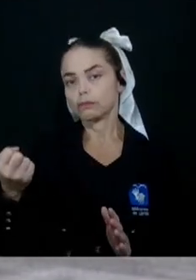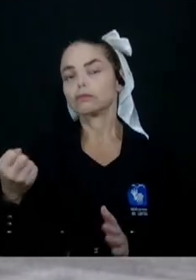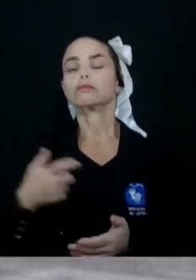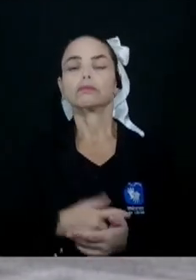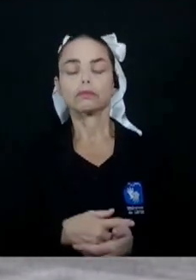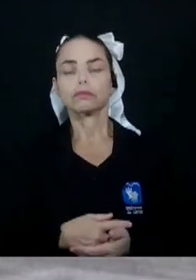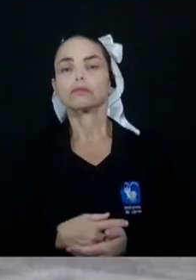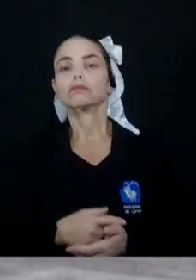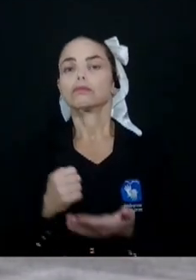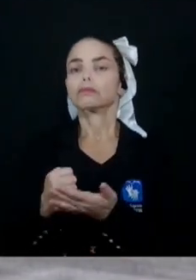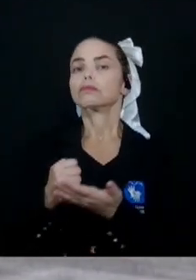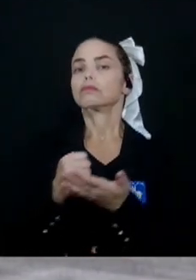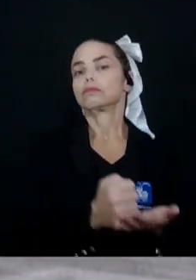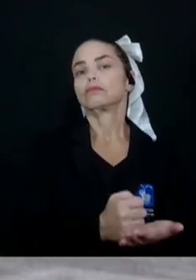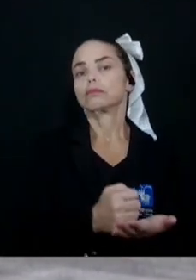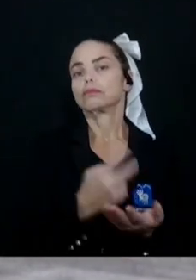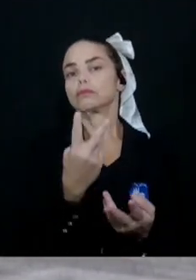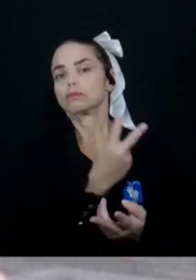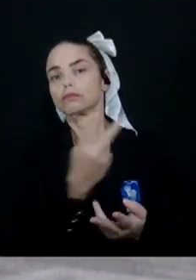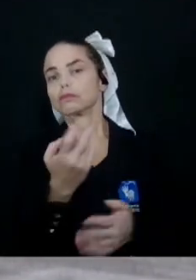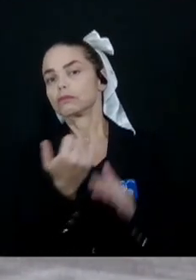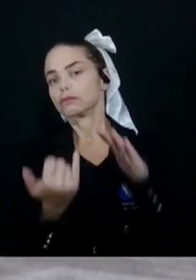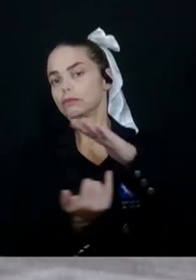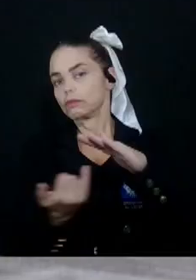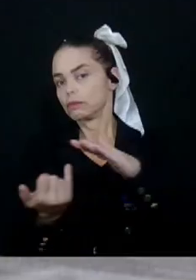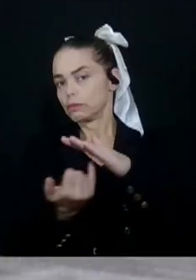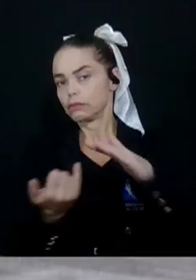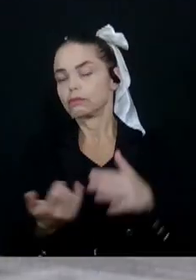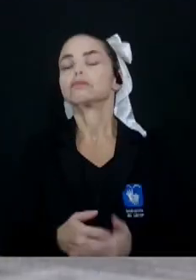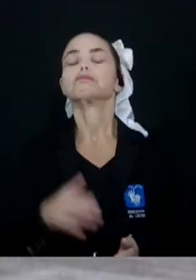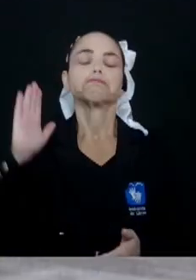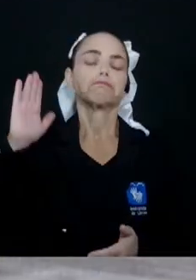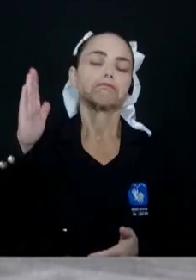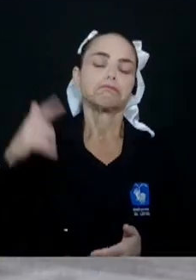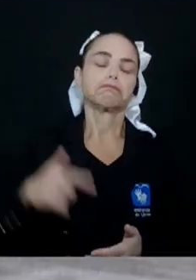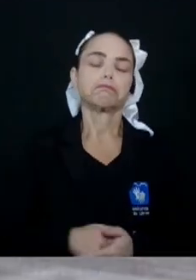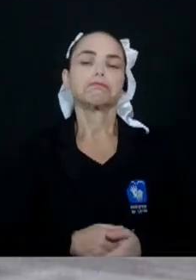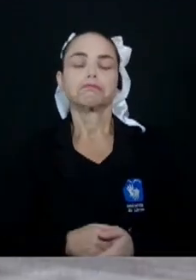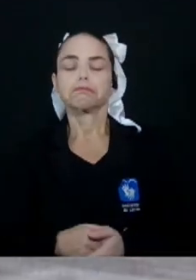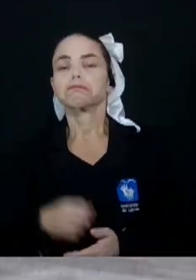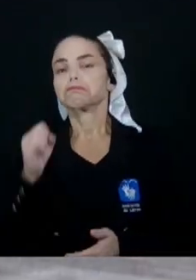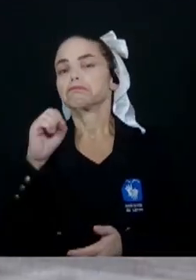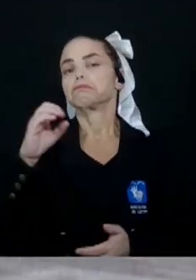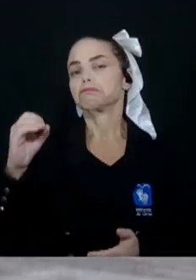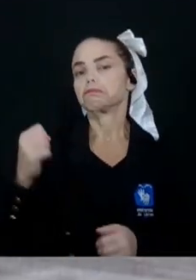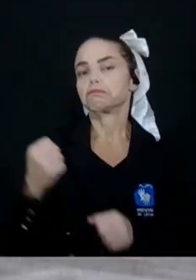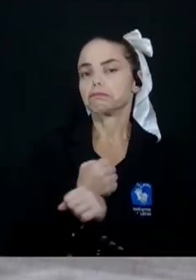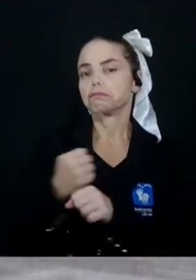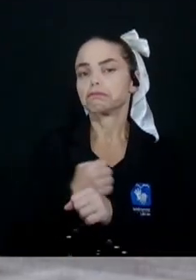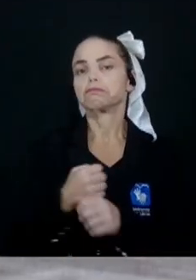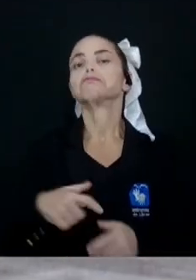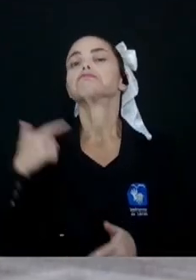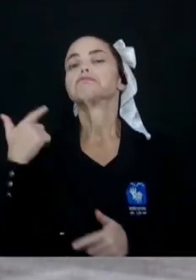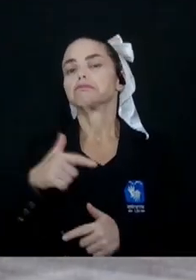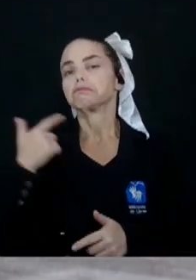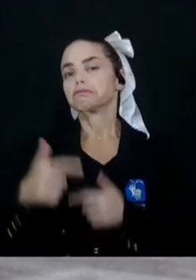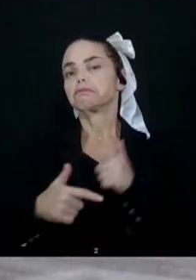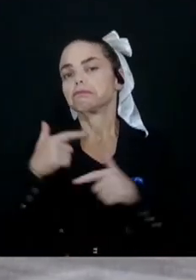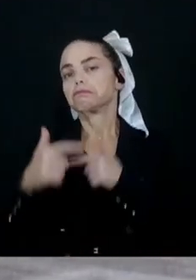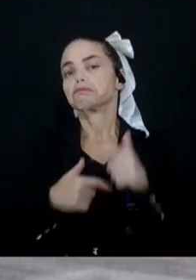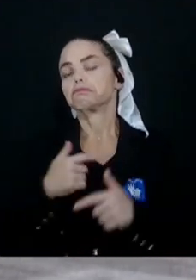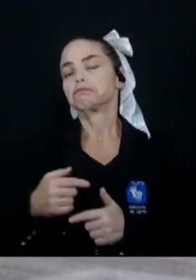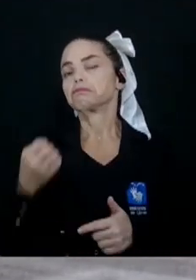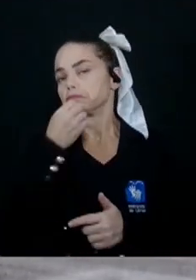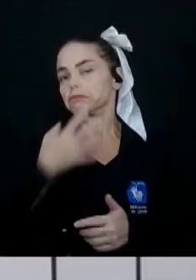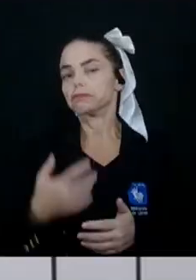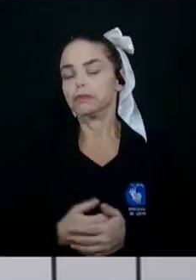sustenta essas duas importantes, já que há 80 anos prestam serviço de utilidade pública para o país em